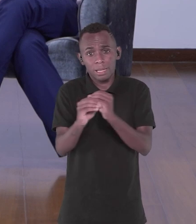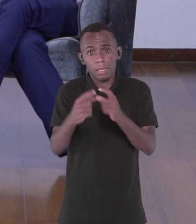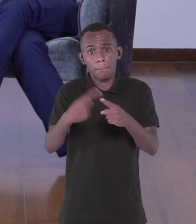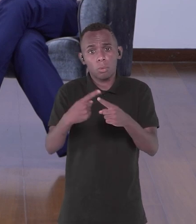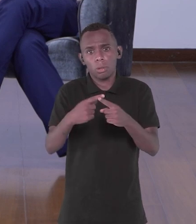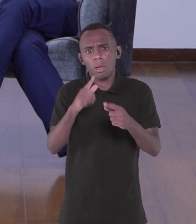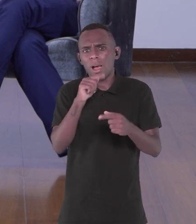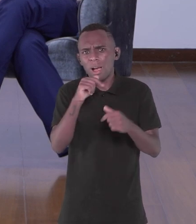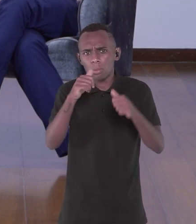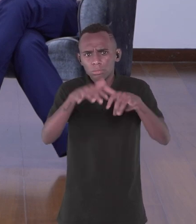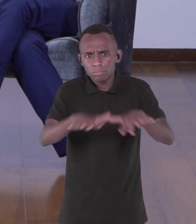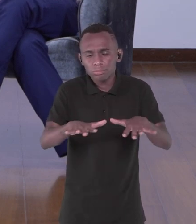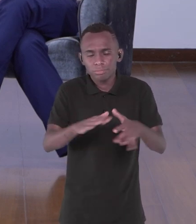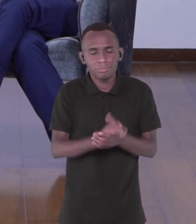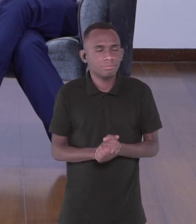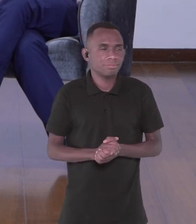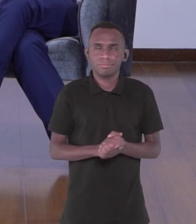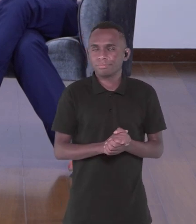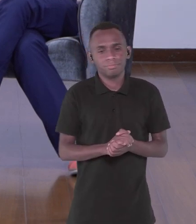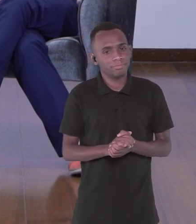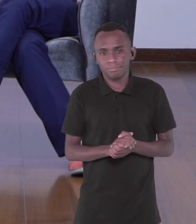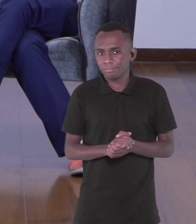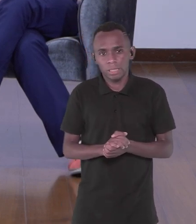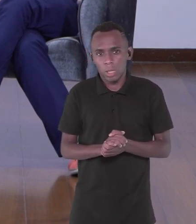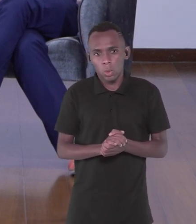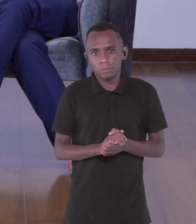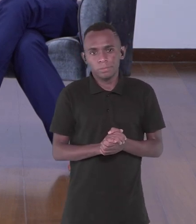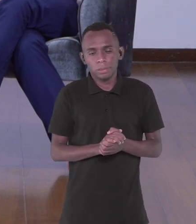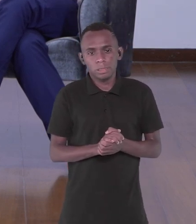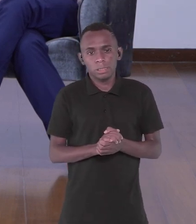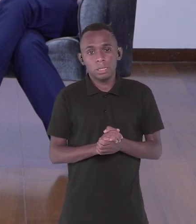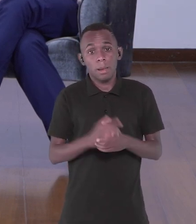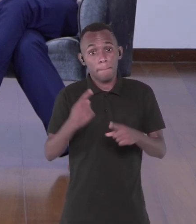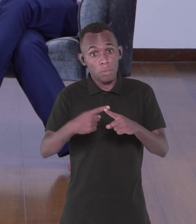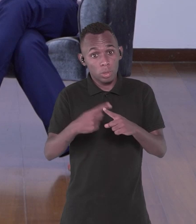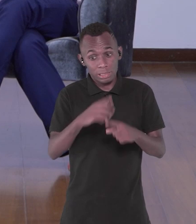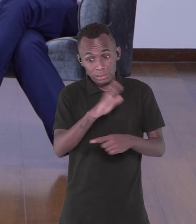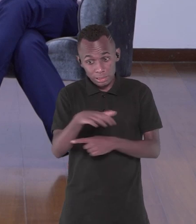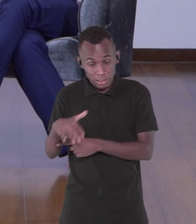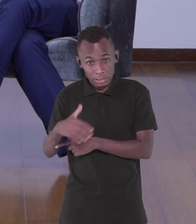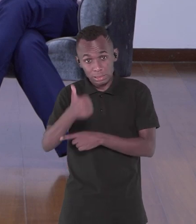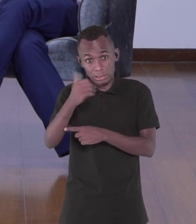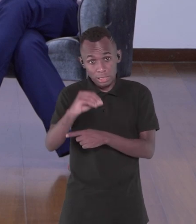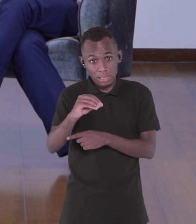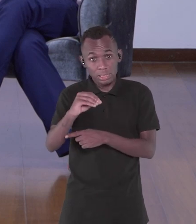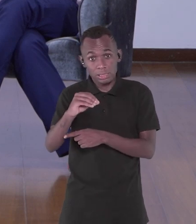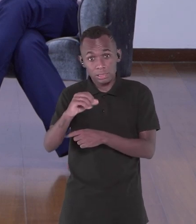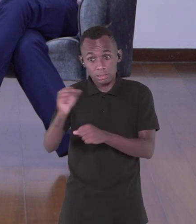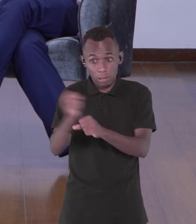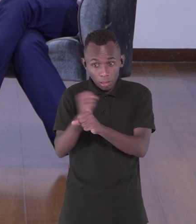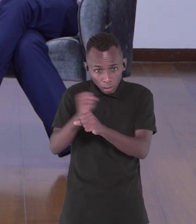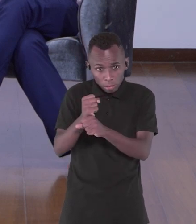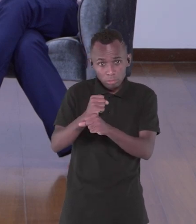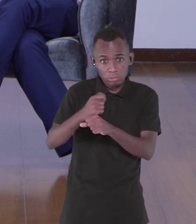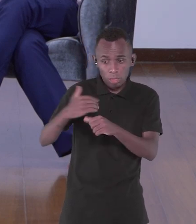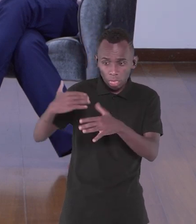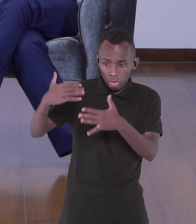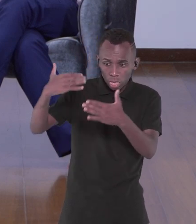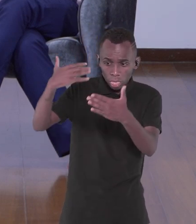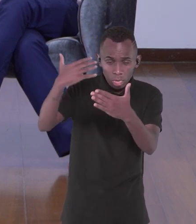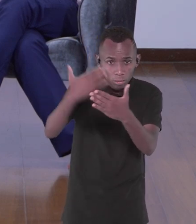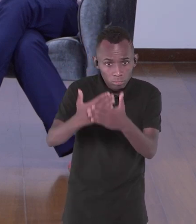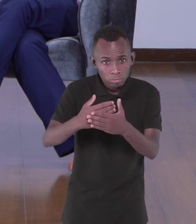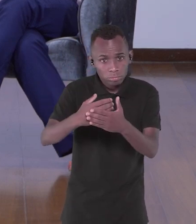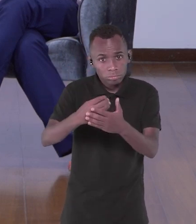Você não vai enganar esses moleques, porque esses moleques vão ter passado 10 anos, 5 anos da escola com isso